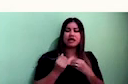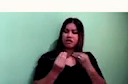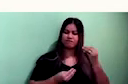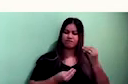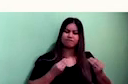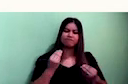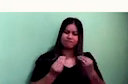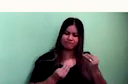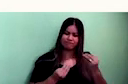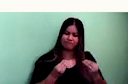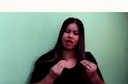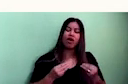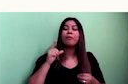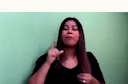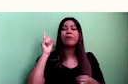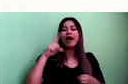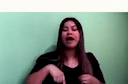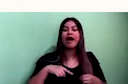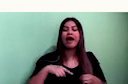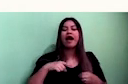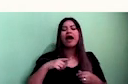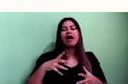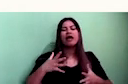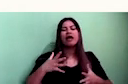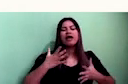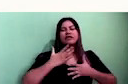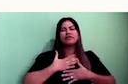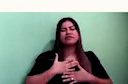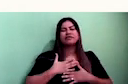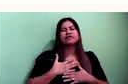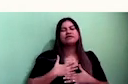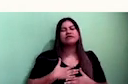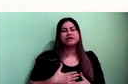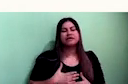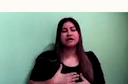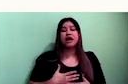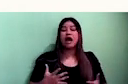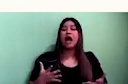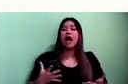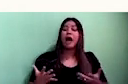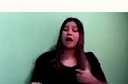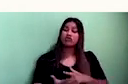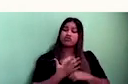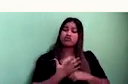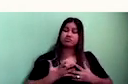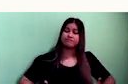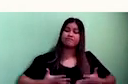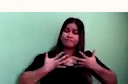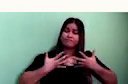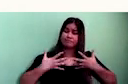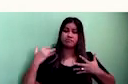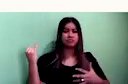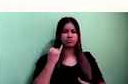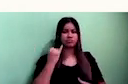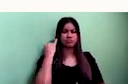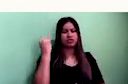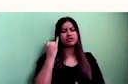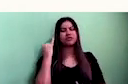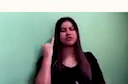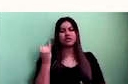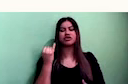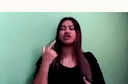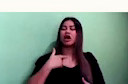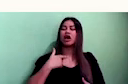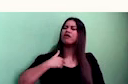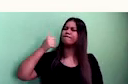gente recarrega as baterias e vai estar pronto, né, para executar as nossas tarefas de forma